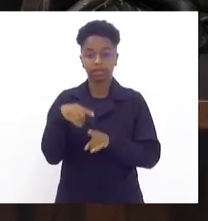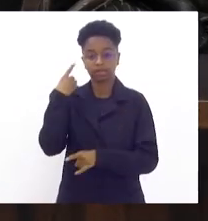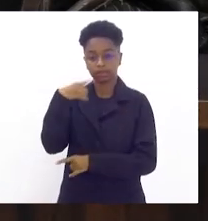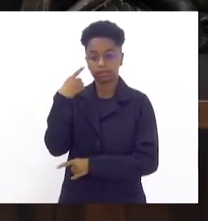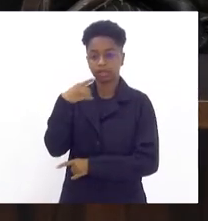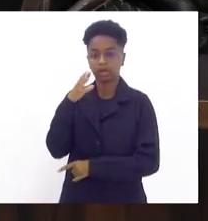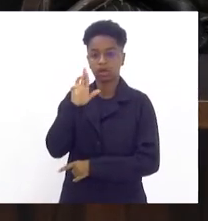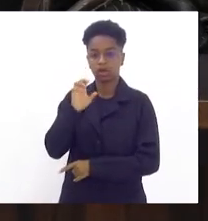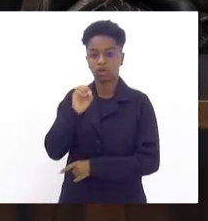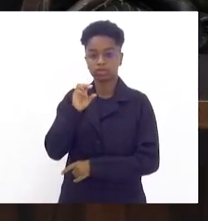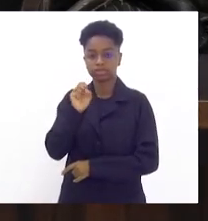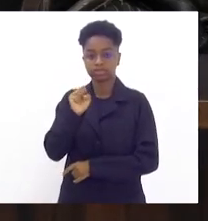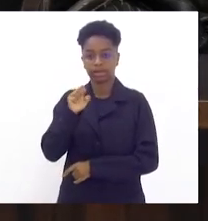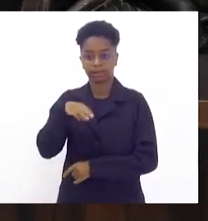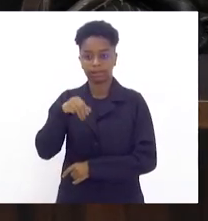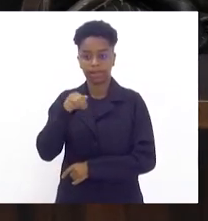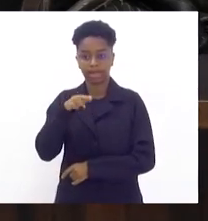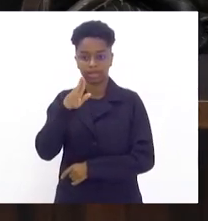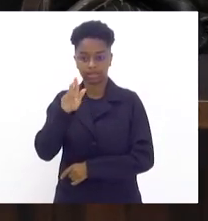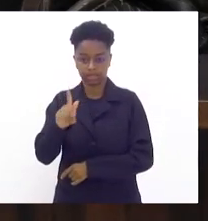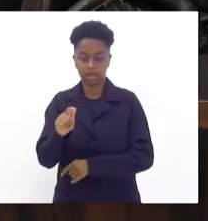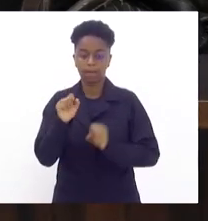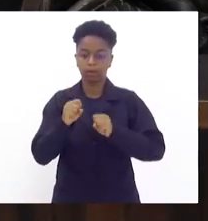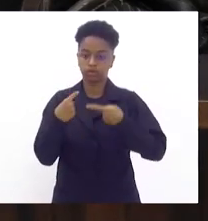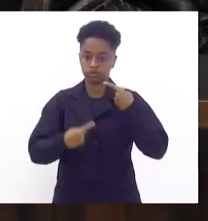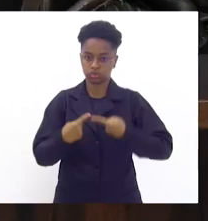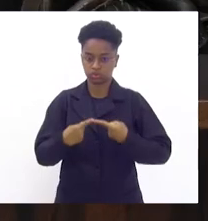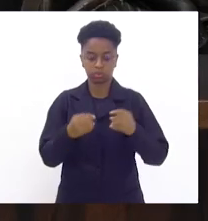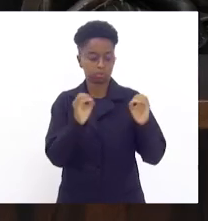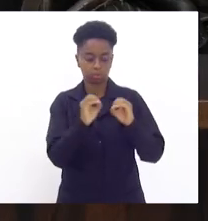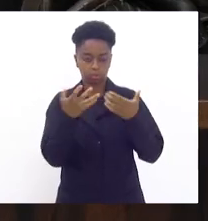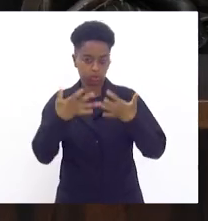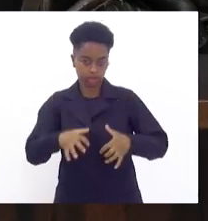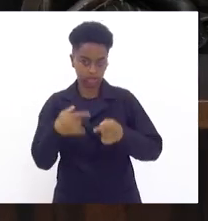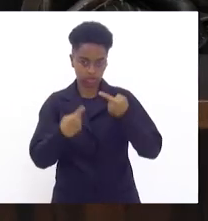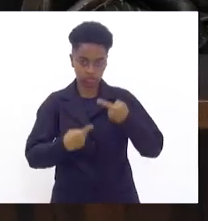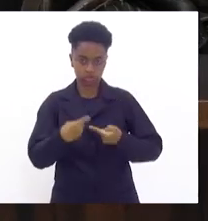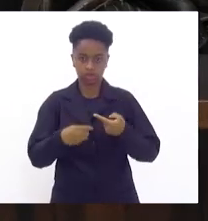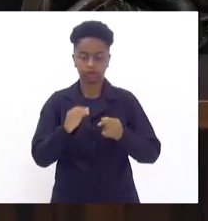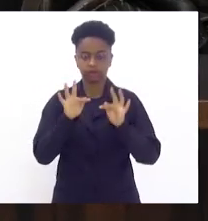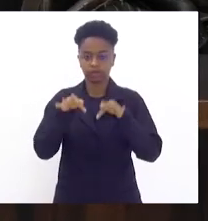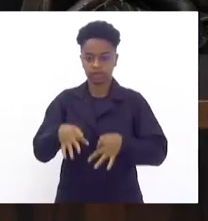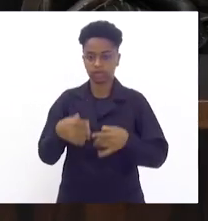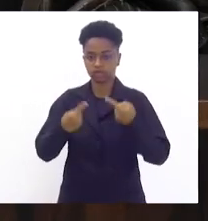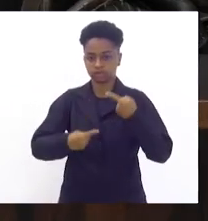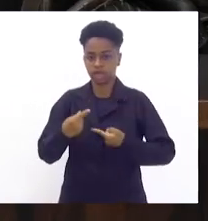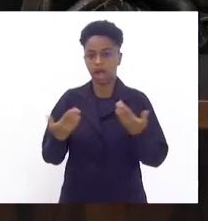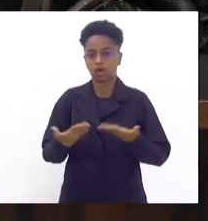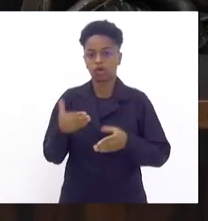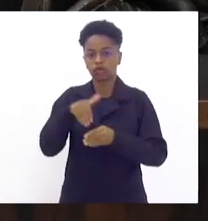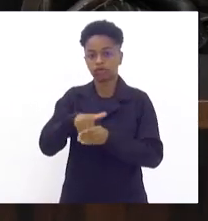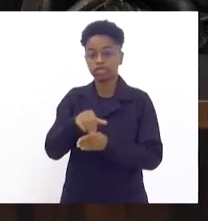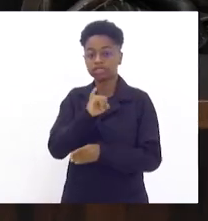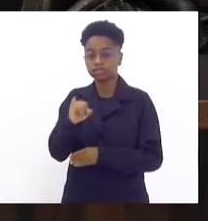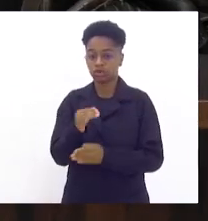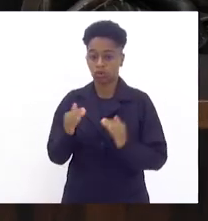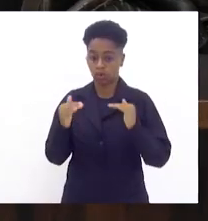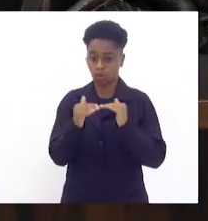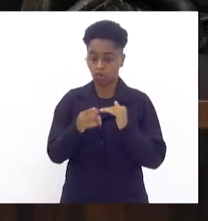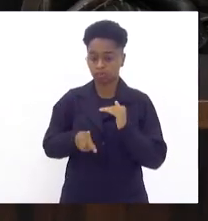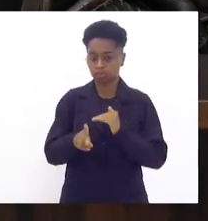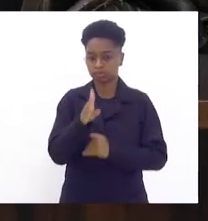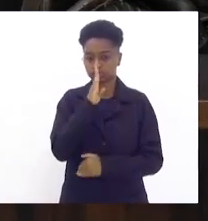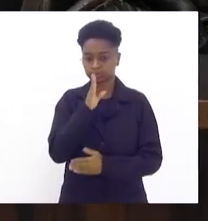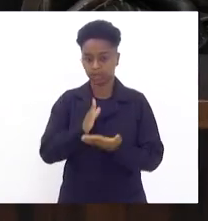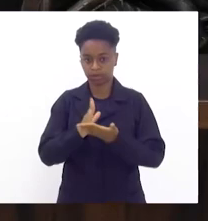Reis. Em discussão. Não havendo quem queira discutir, encerra a discussão. Em votação. Os senhores deputados que aprovam, permaneçam como